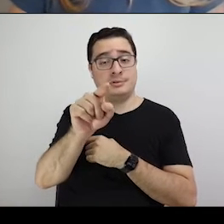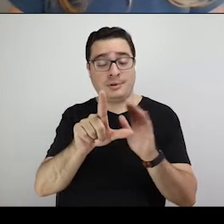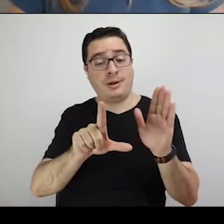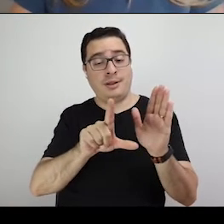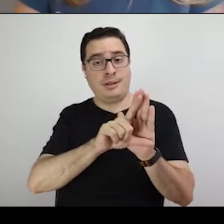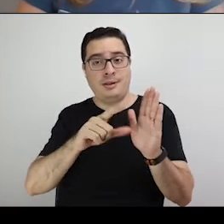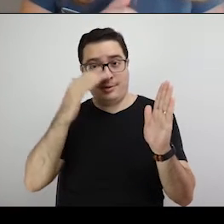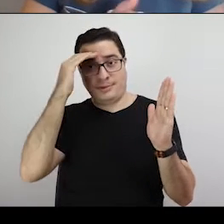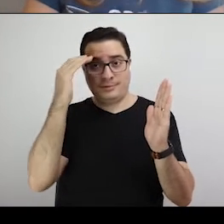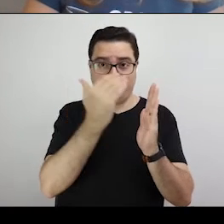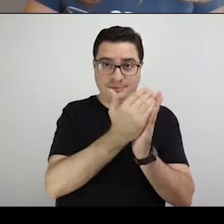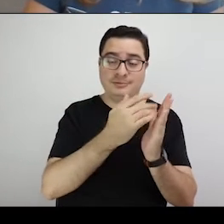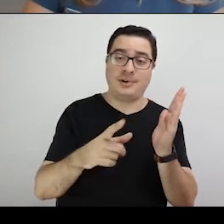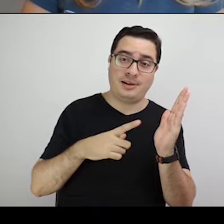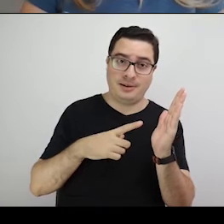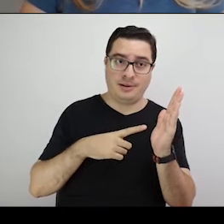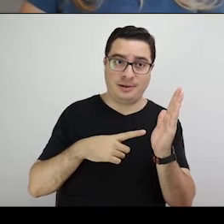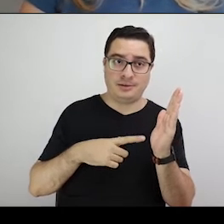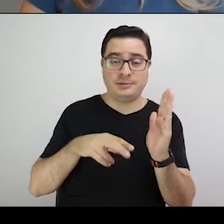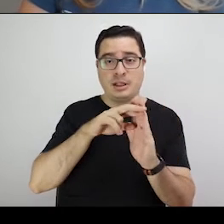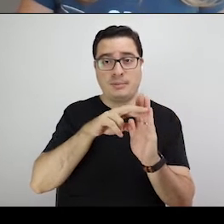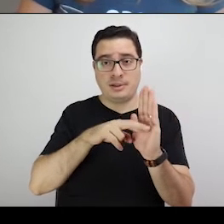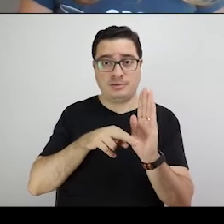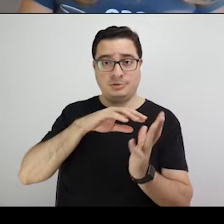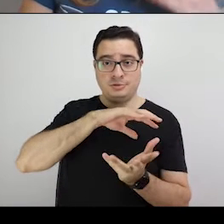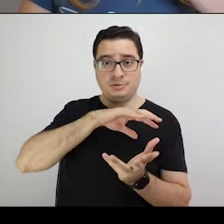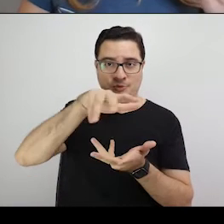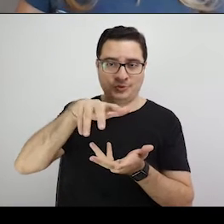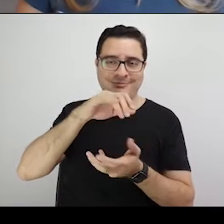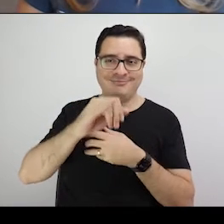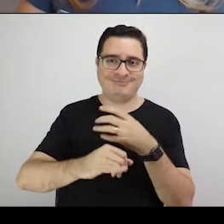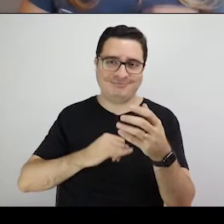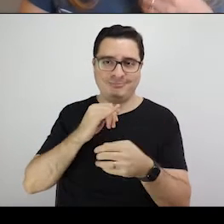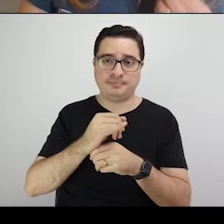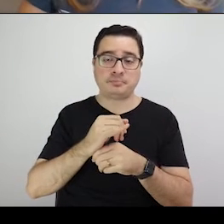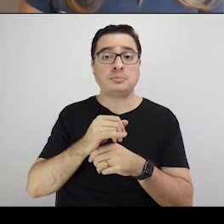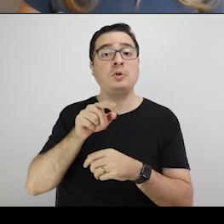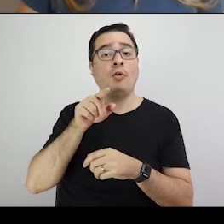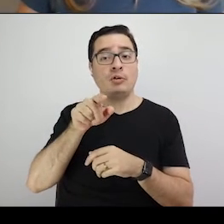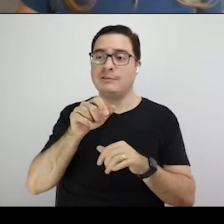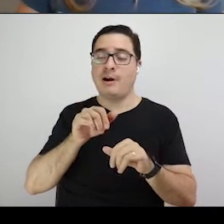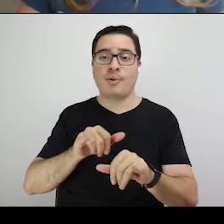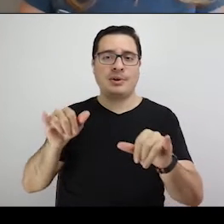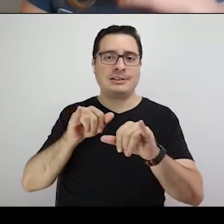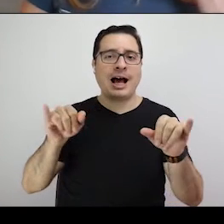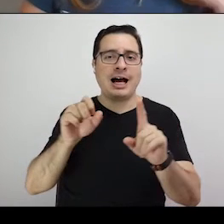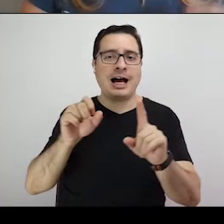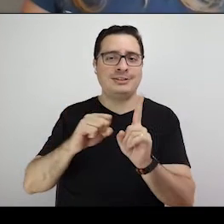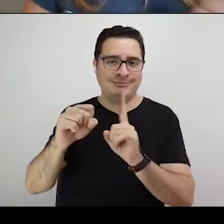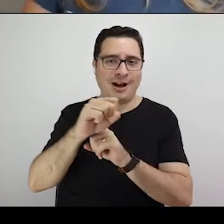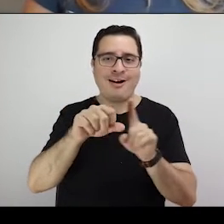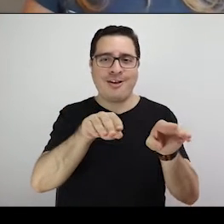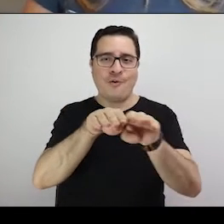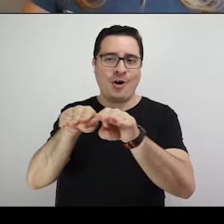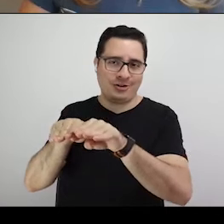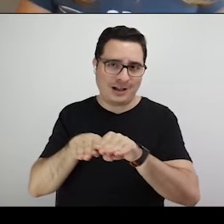legislação nacional e regulamentações globais, você vai promover a igualdade social, né, informação